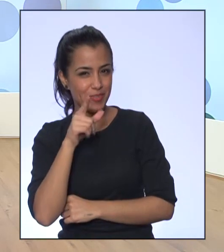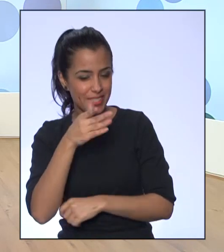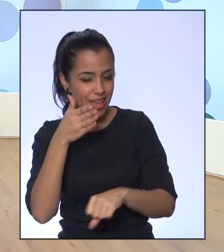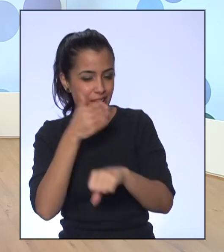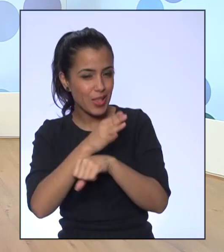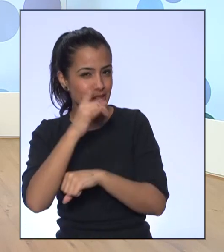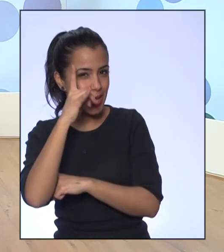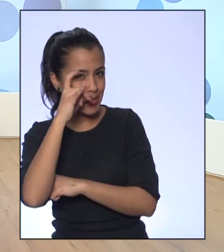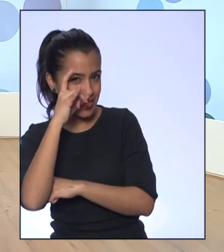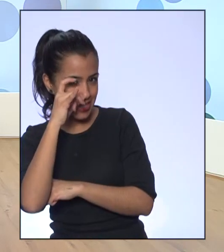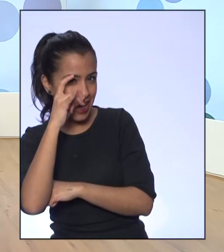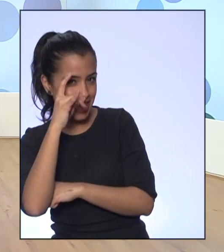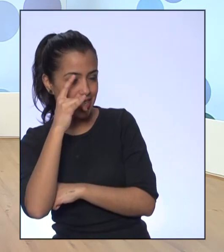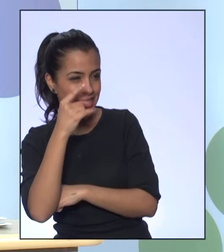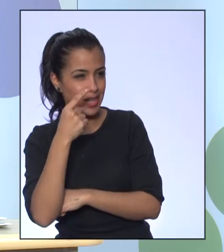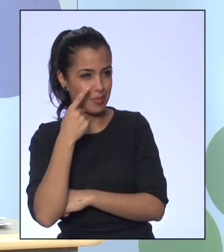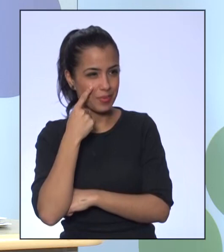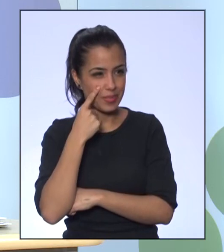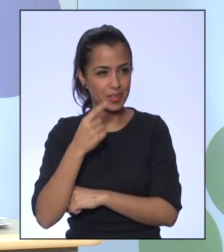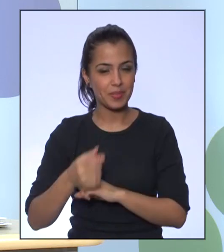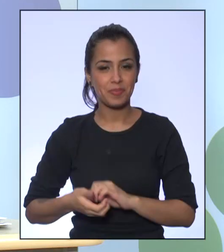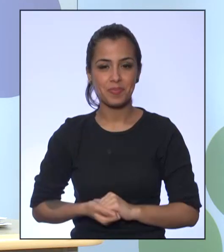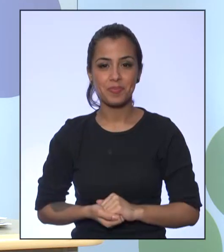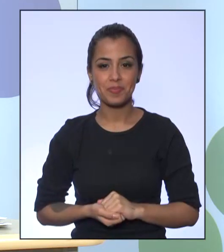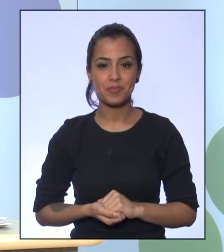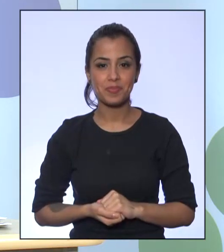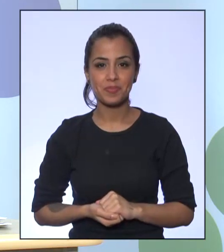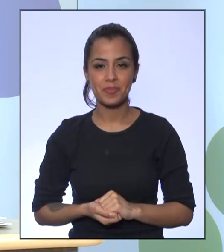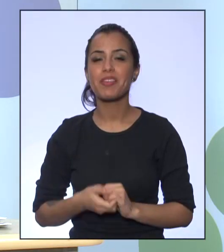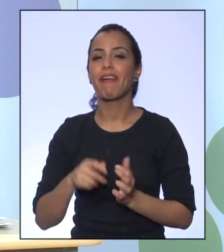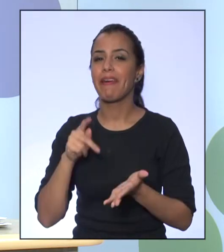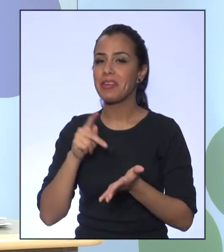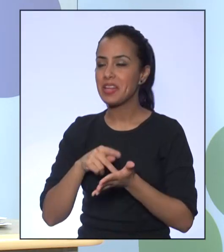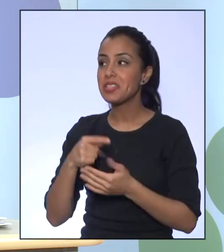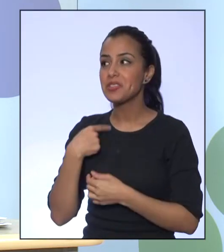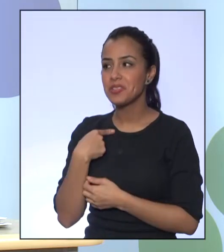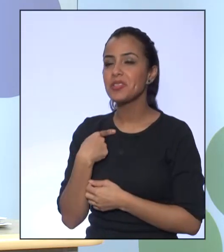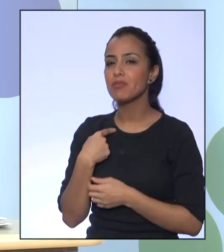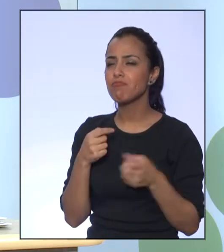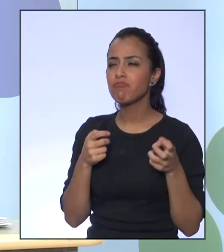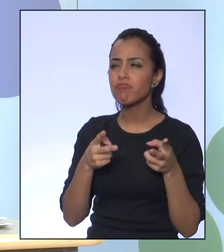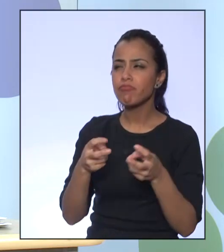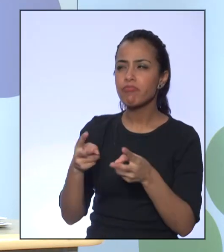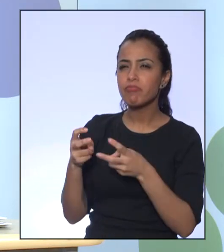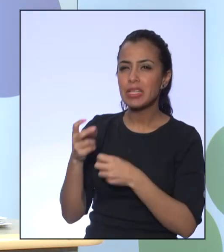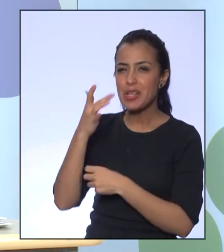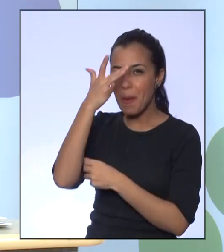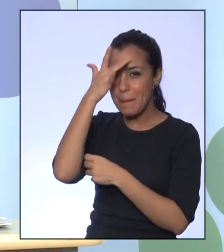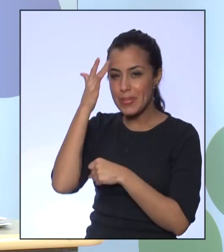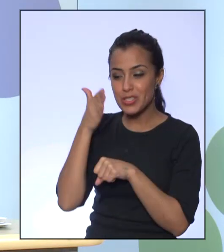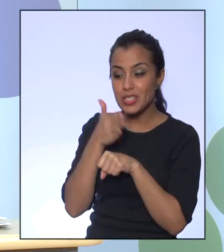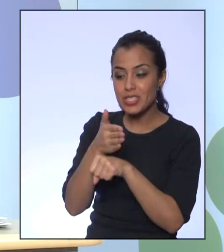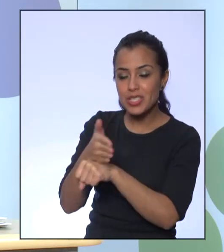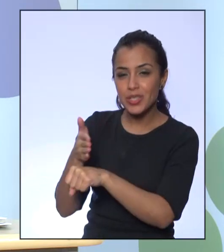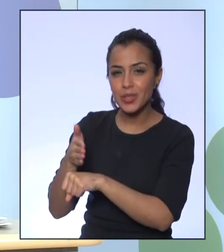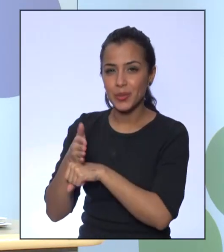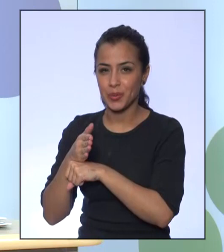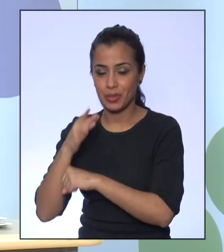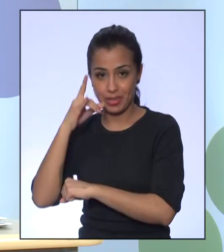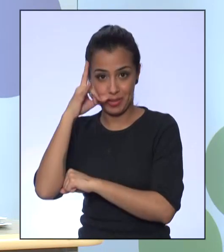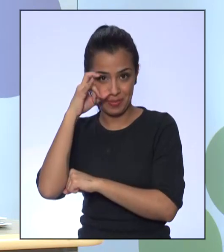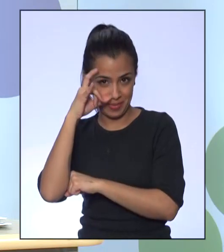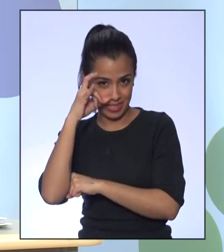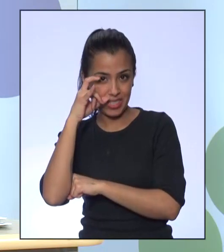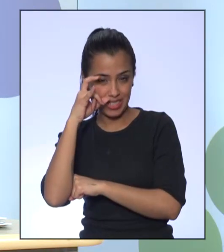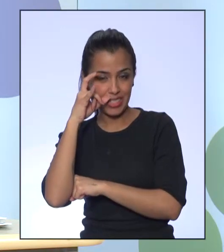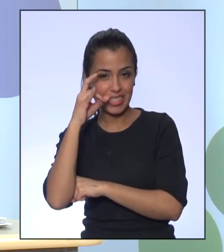lá da Patrulha da Prevenção. Eu consegui observar que algumas pessoas já entraram, né, na página do Instagram da Patrulha da